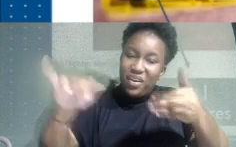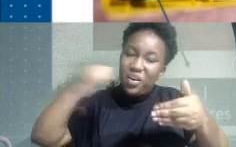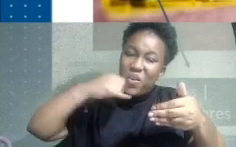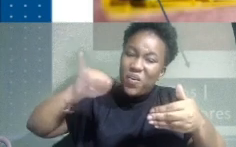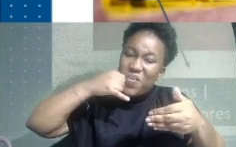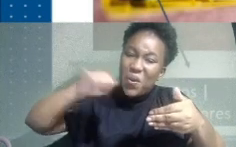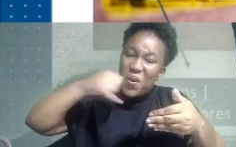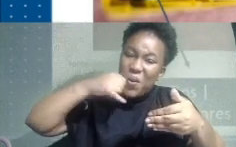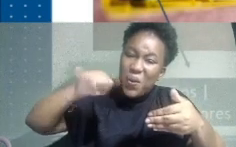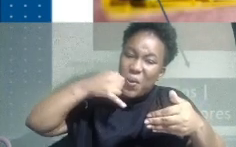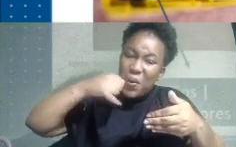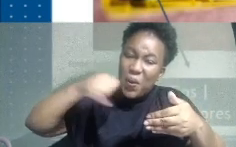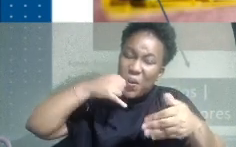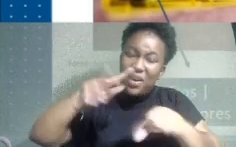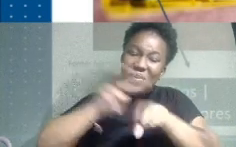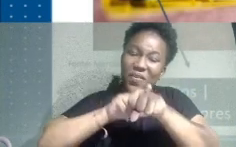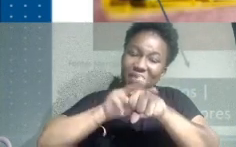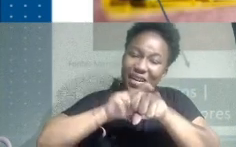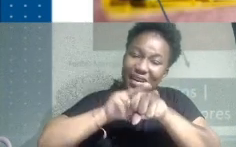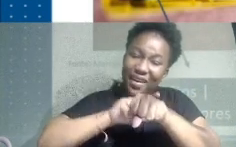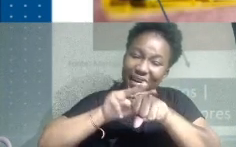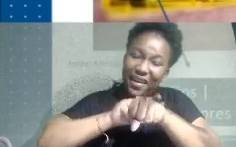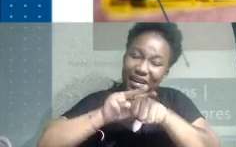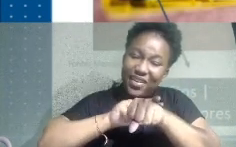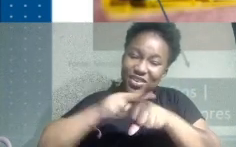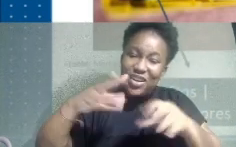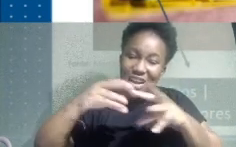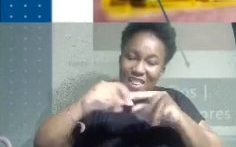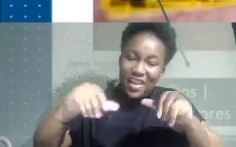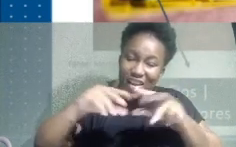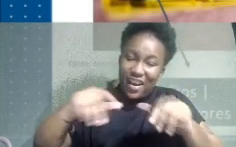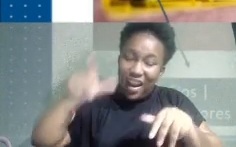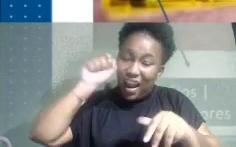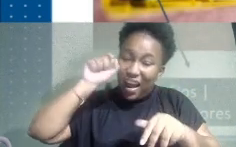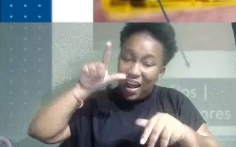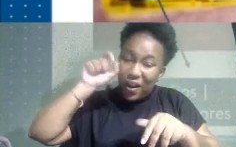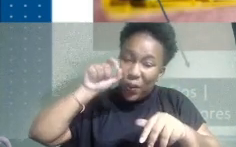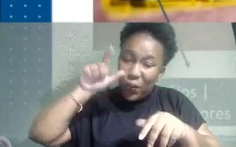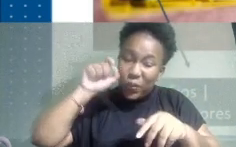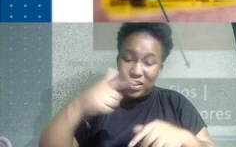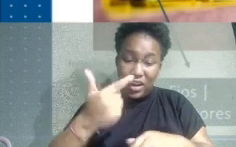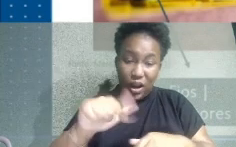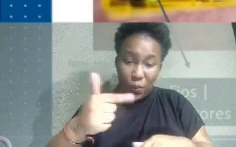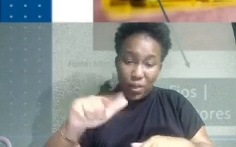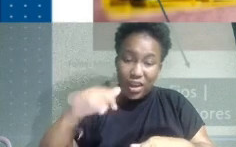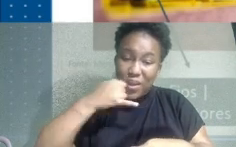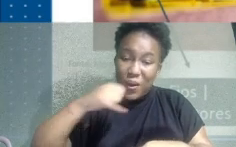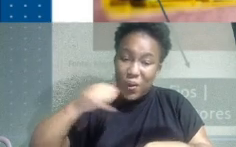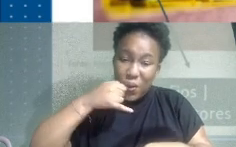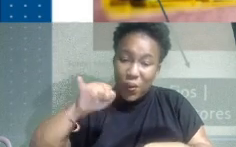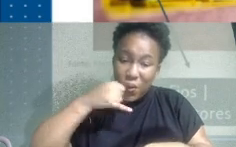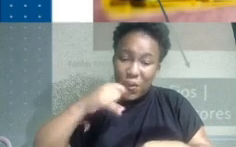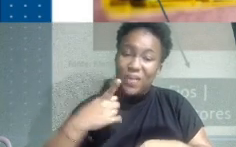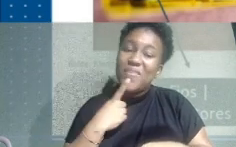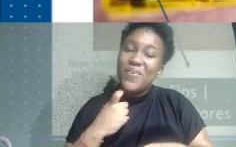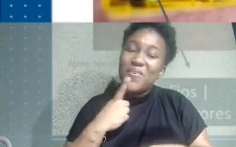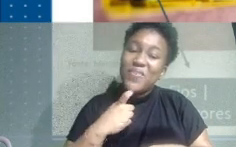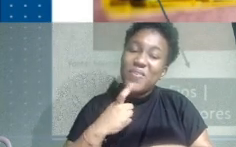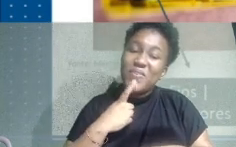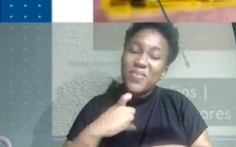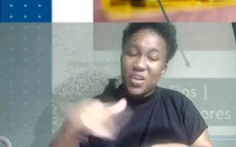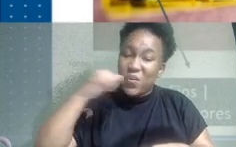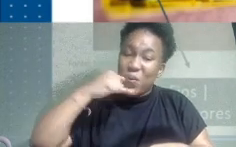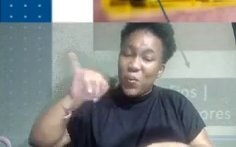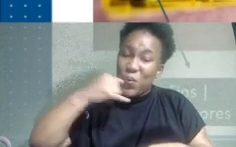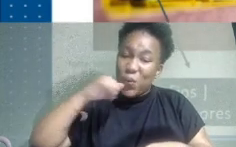ali, ó. Eu tenho o verde, que seria o terra, eu tenho o azul, que seria o neutro, e eu tenho o vermelho, que seria o fase.